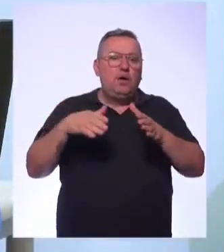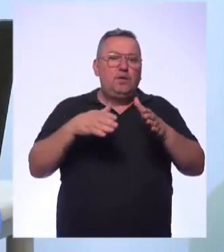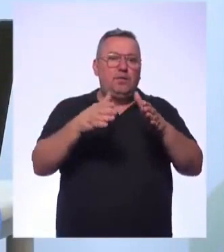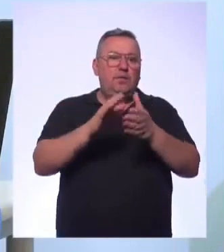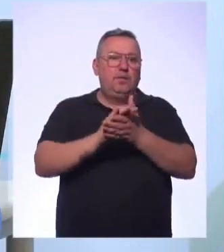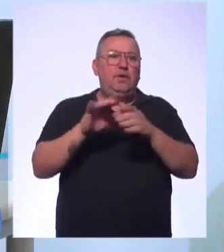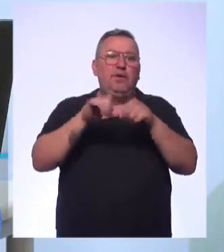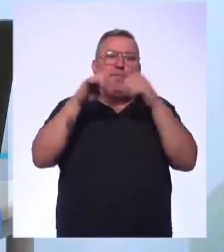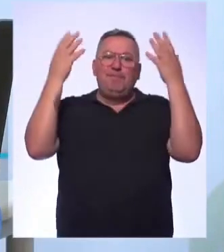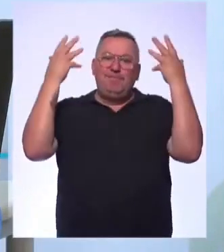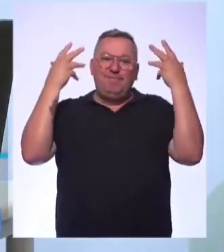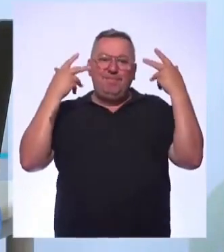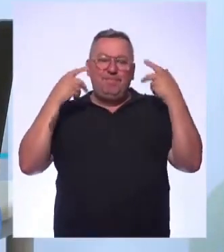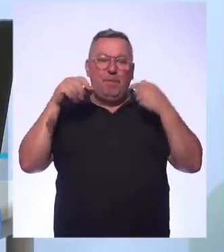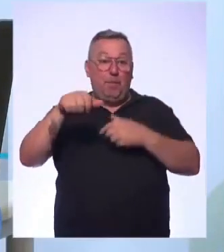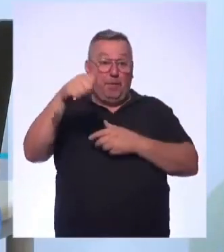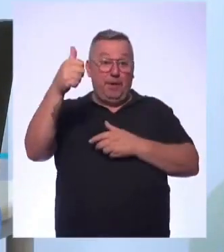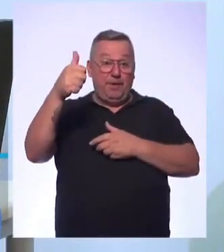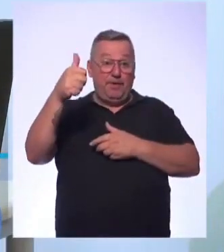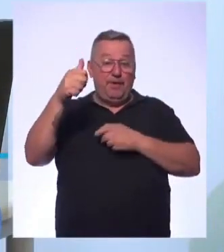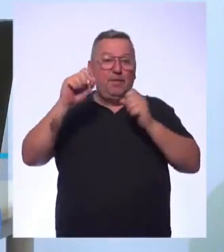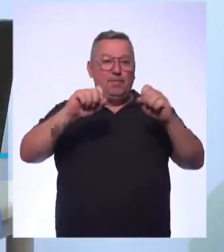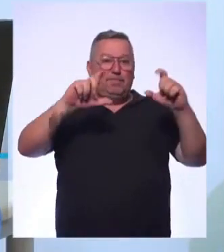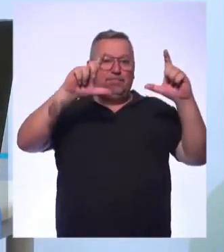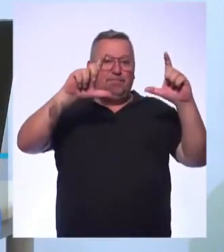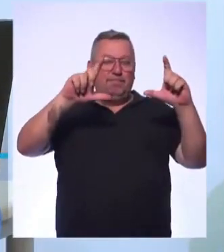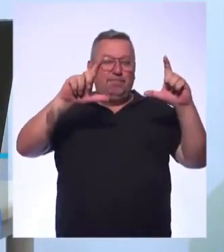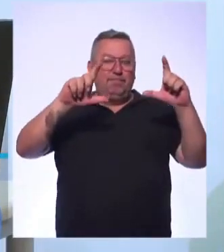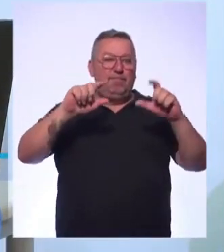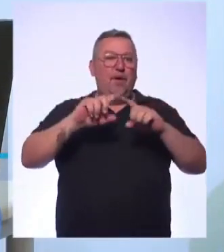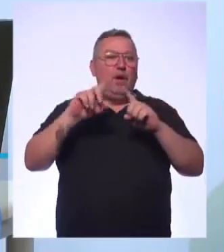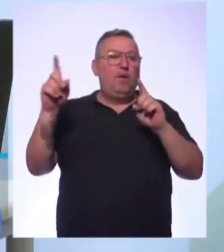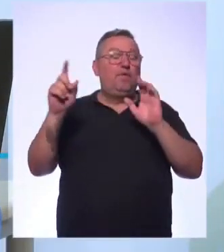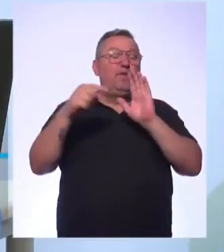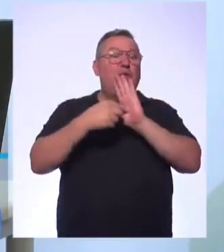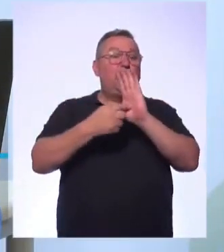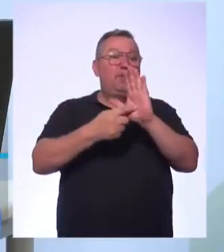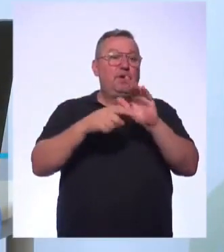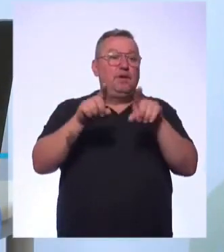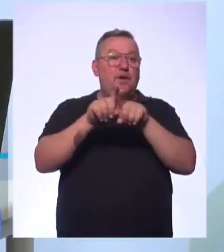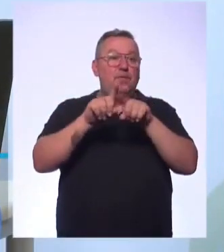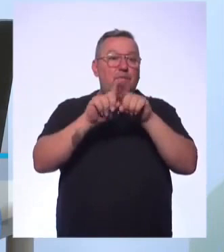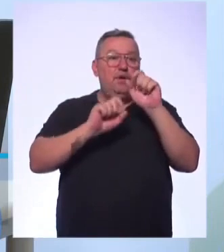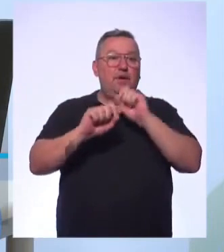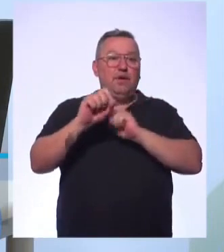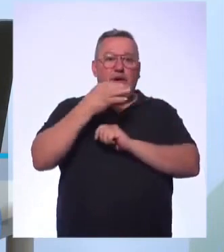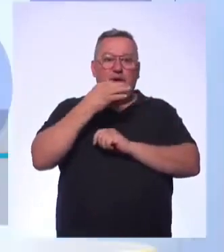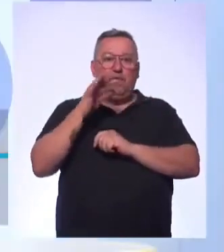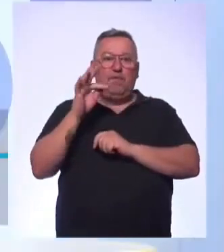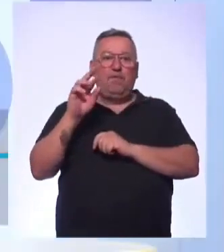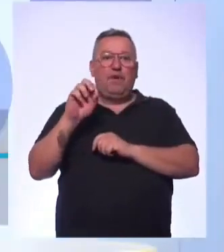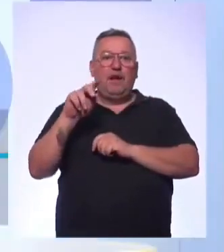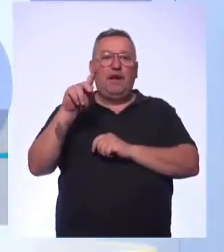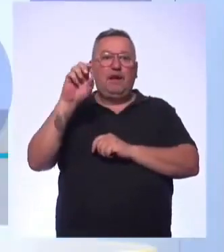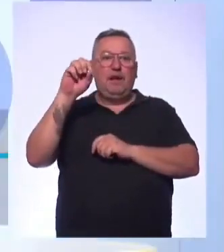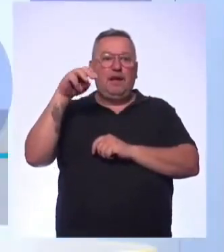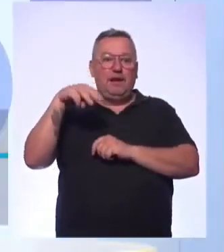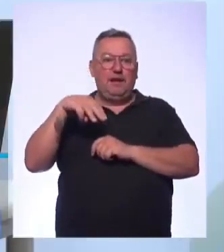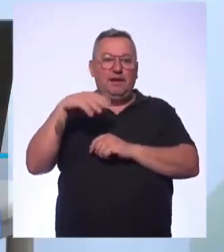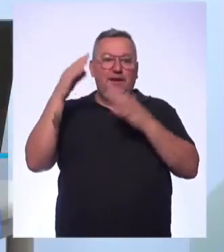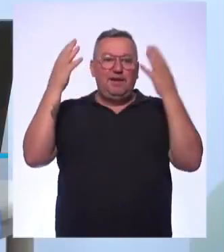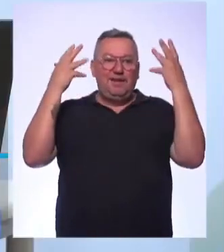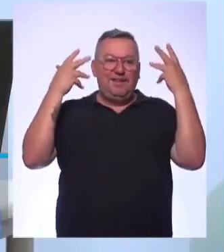plano, e os animais, que é o que se destacam mais, que foi exatamente o que vocês pontuaram. Alguém ainda colocou, acho que foi o Franklin, os animais